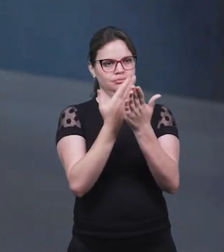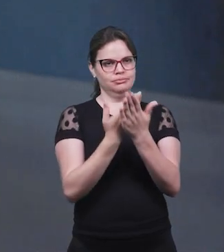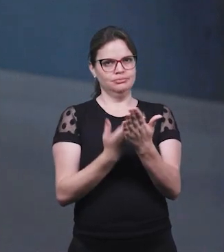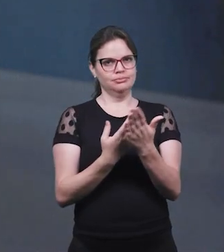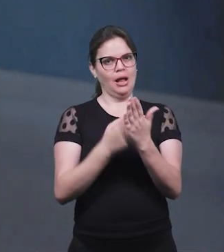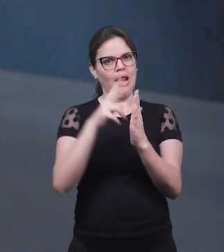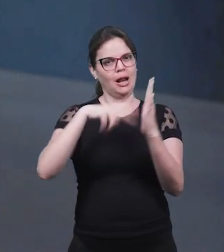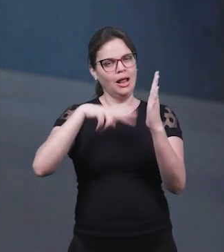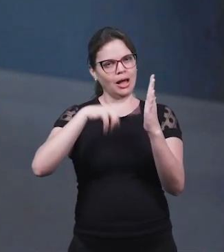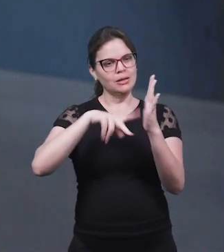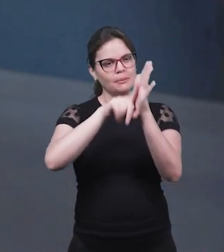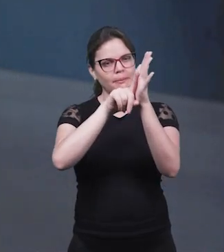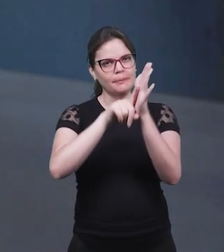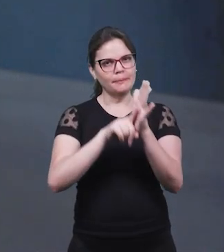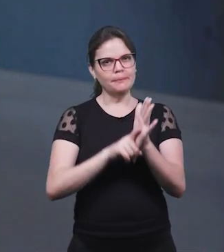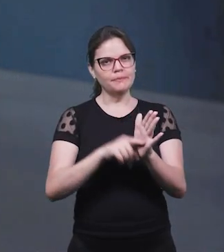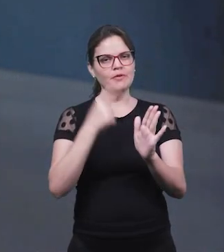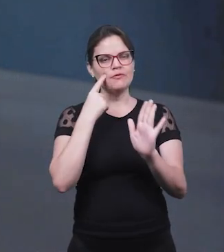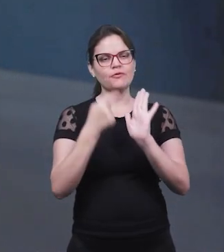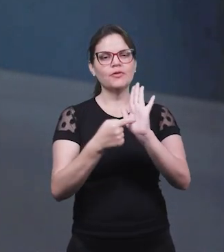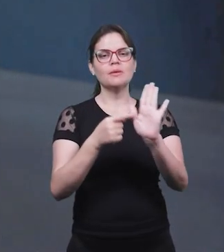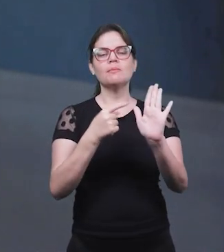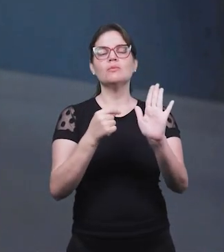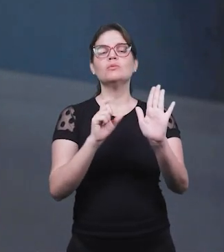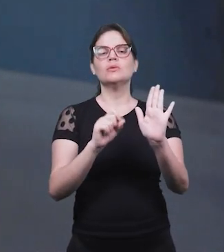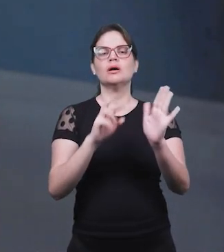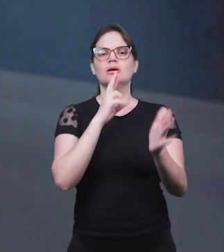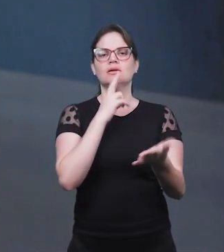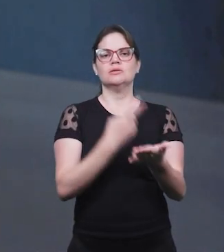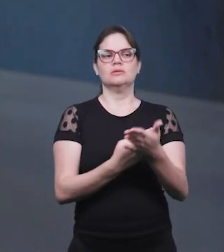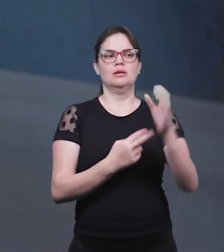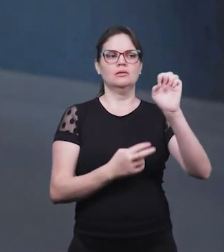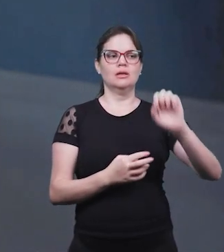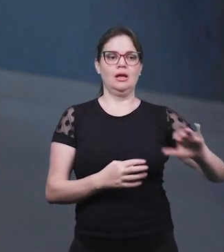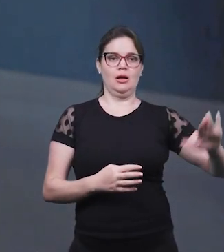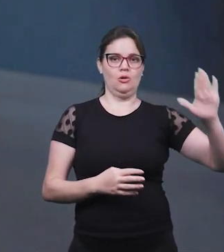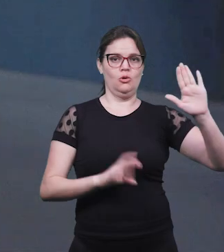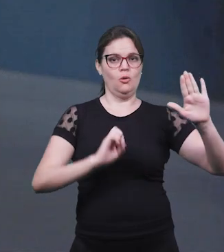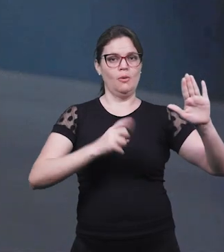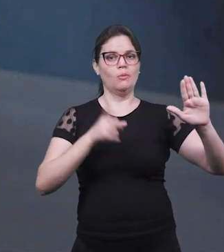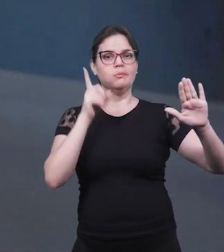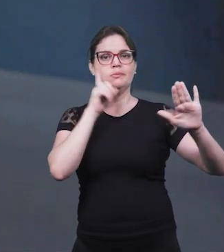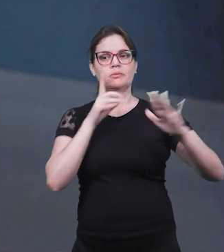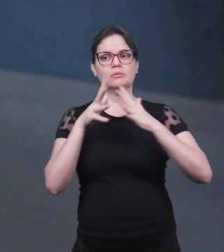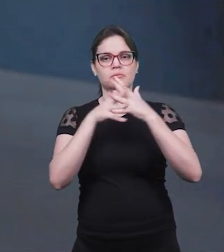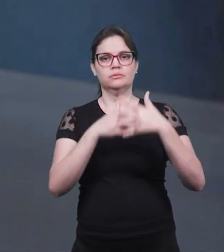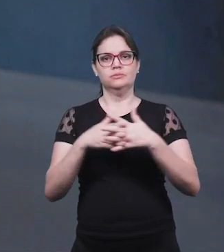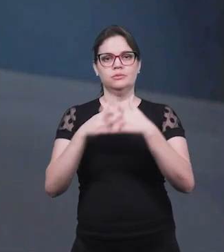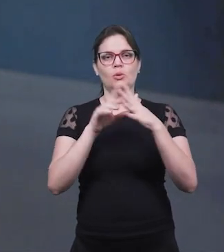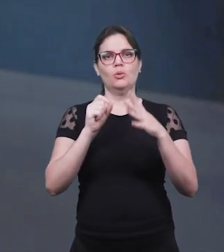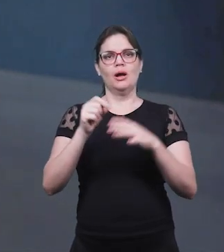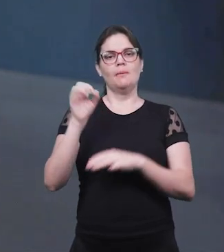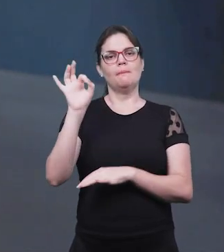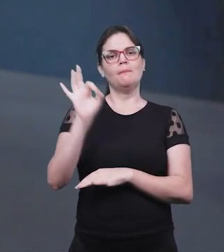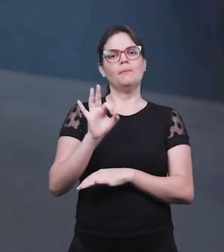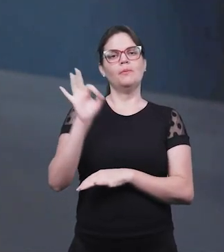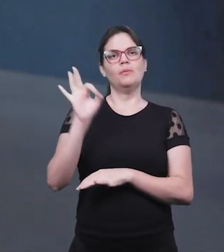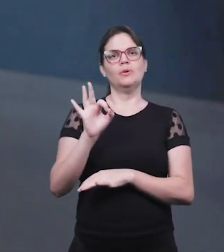literatura ela traz isso, né? Resultados de que na Europa e nos Estados Unidos a porcentagem da